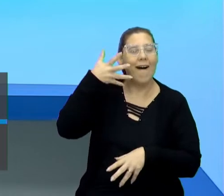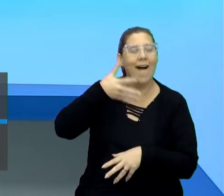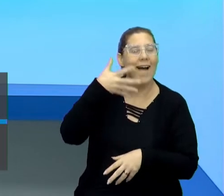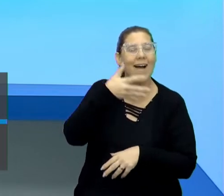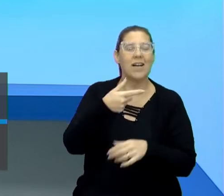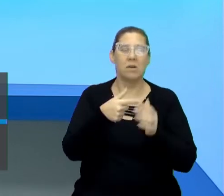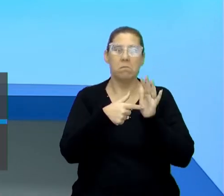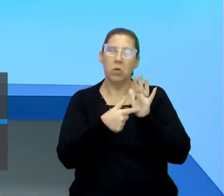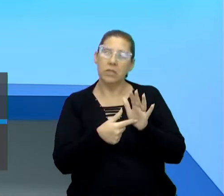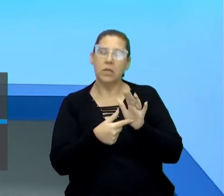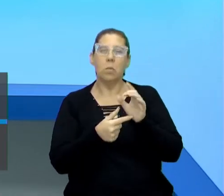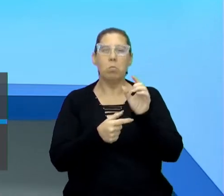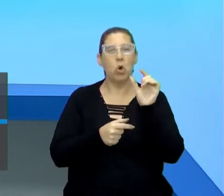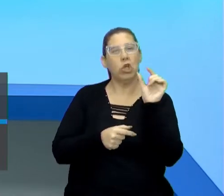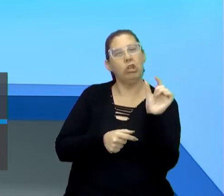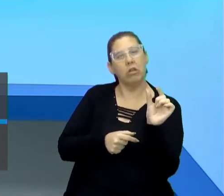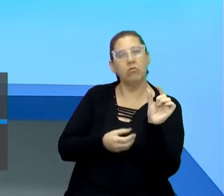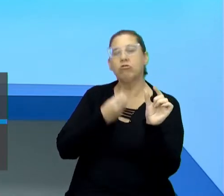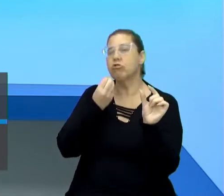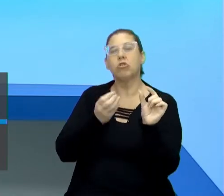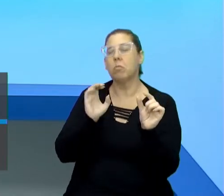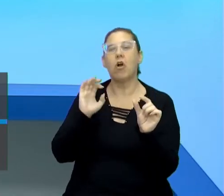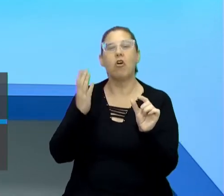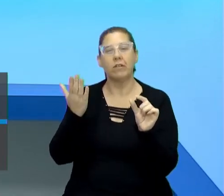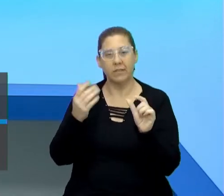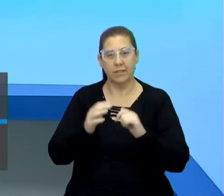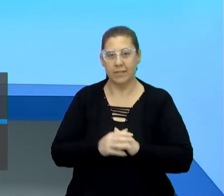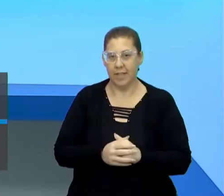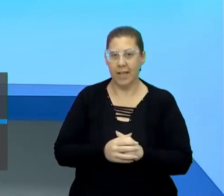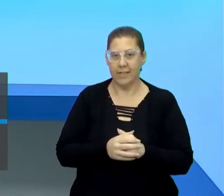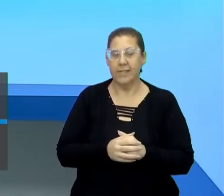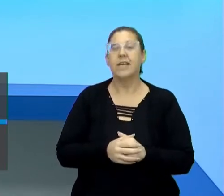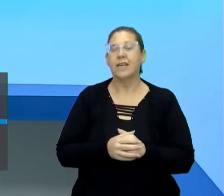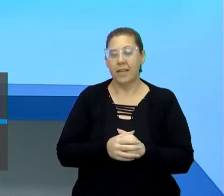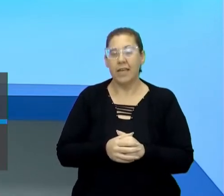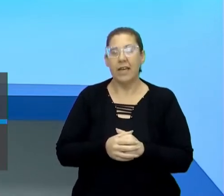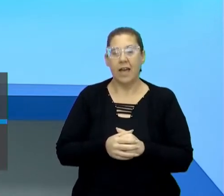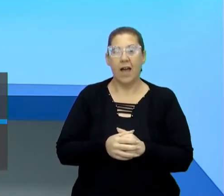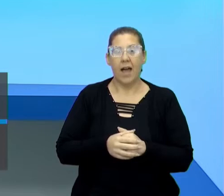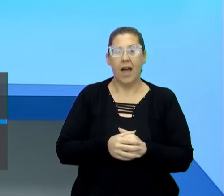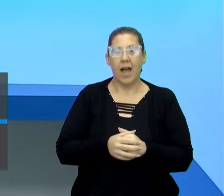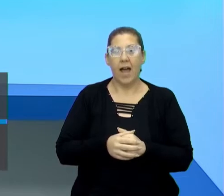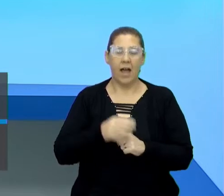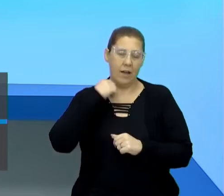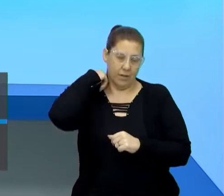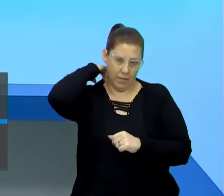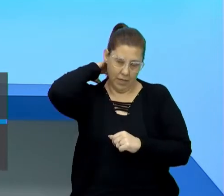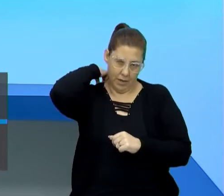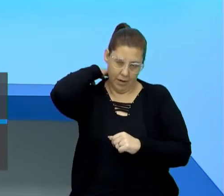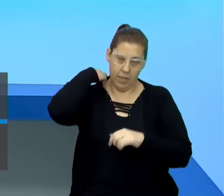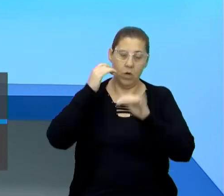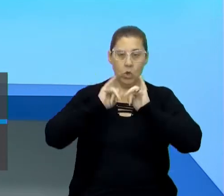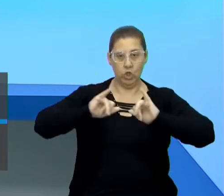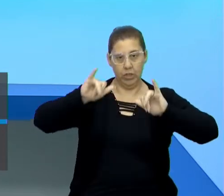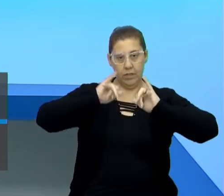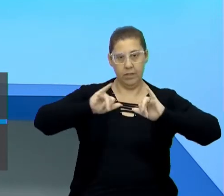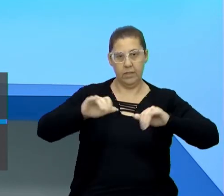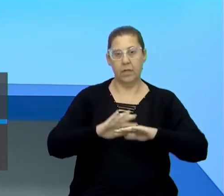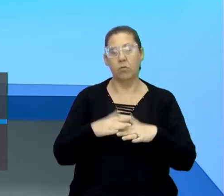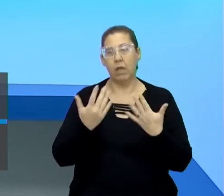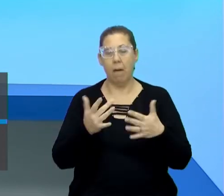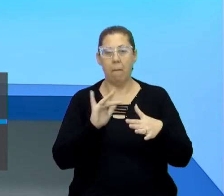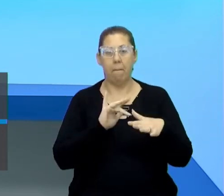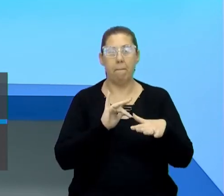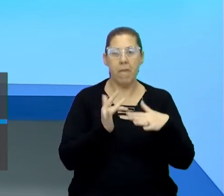dela trazendo um pouquinho de como funciona esse mecanismo da mídia, né? Quando a gente fala, por exemplo, que a